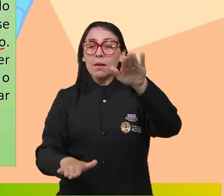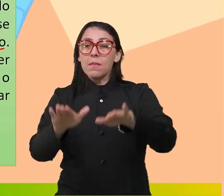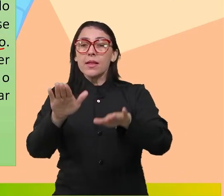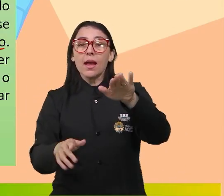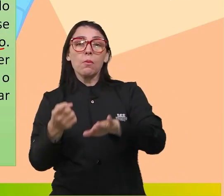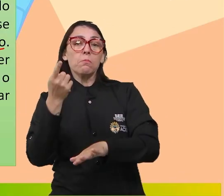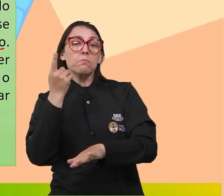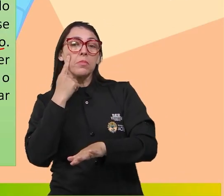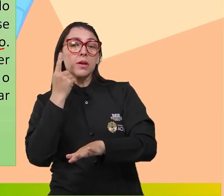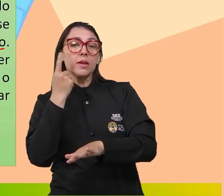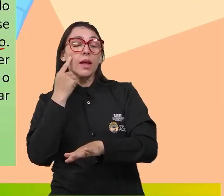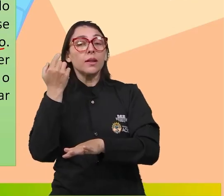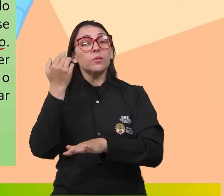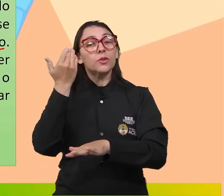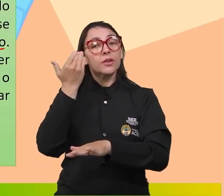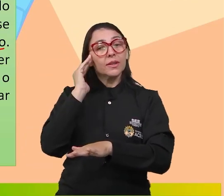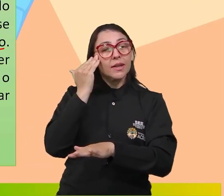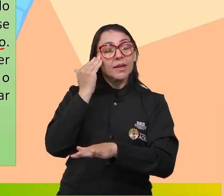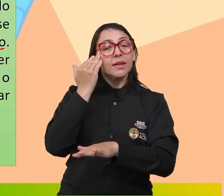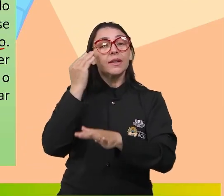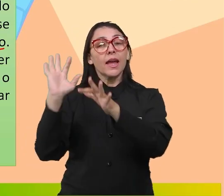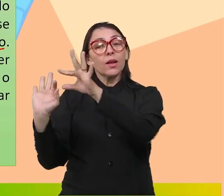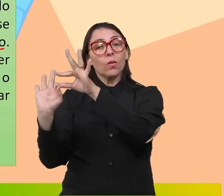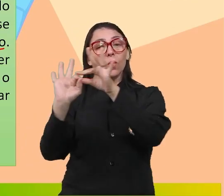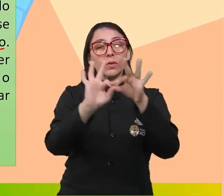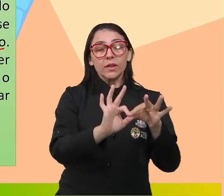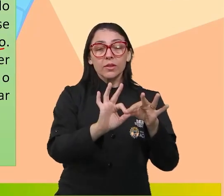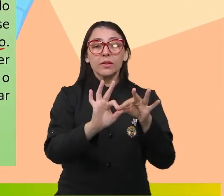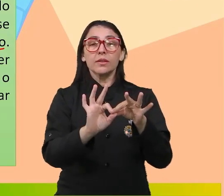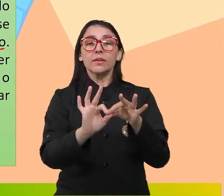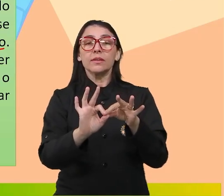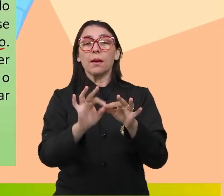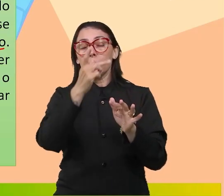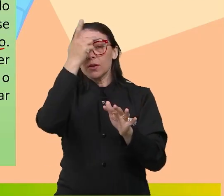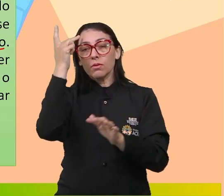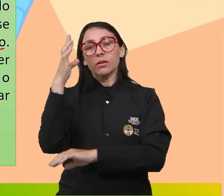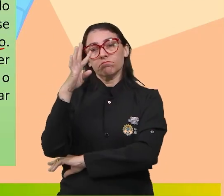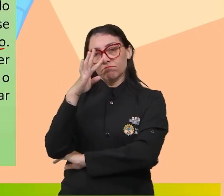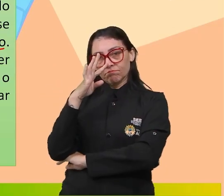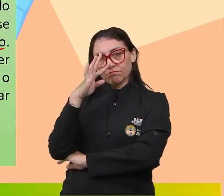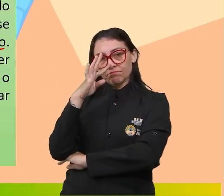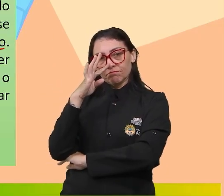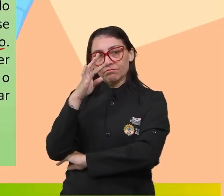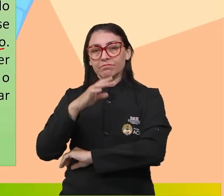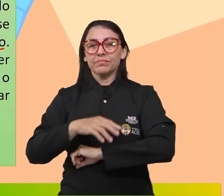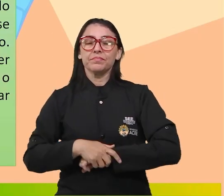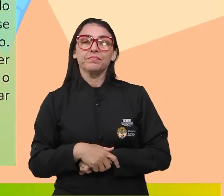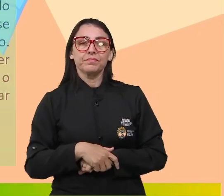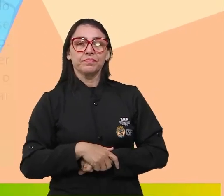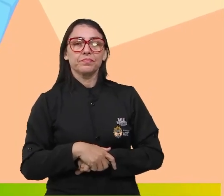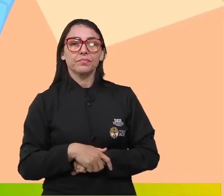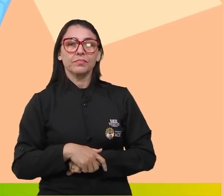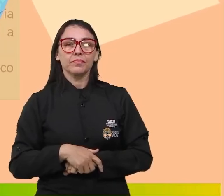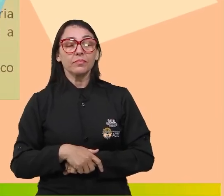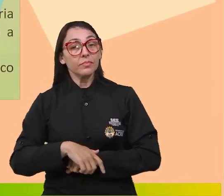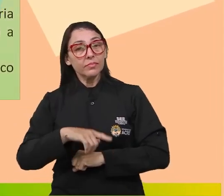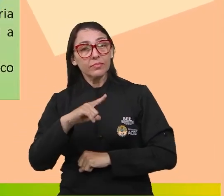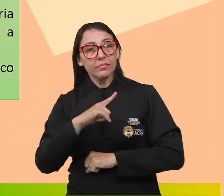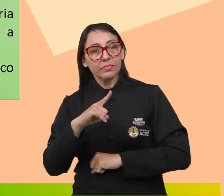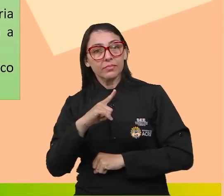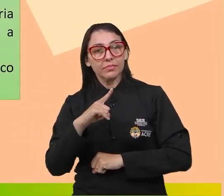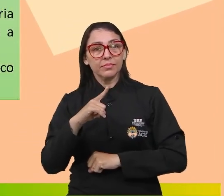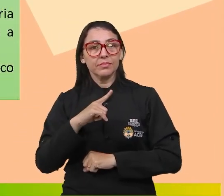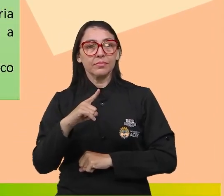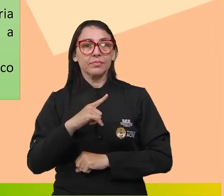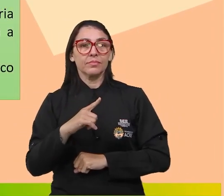olhar interpretativo e contextualizado do receptor. Então, nós vamos ter aí,